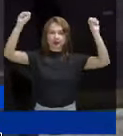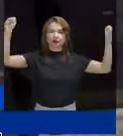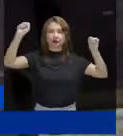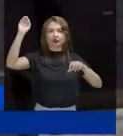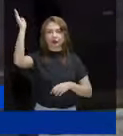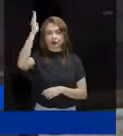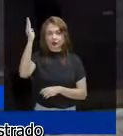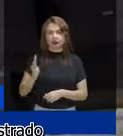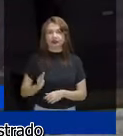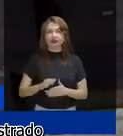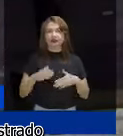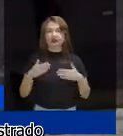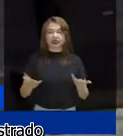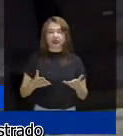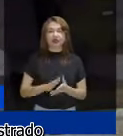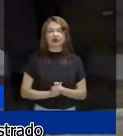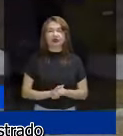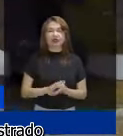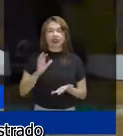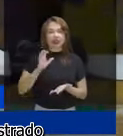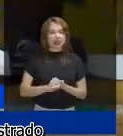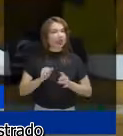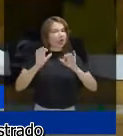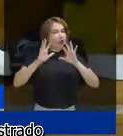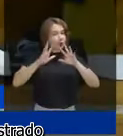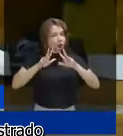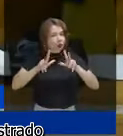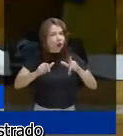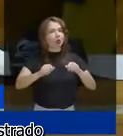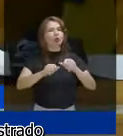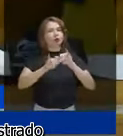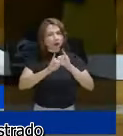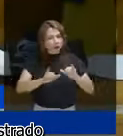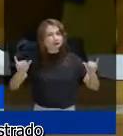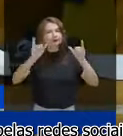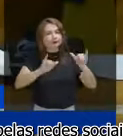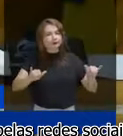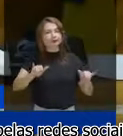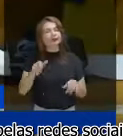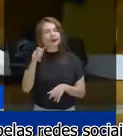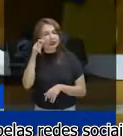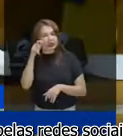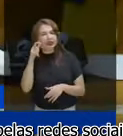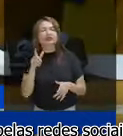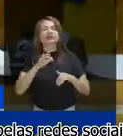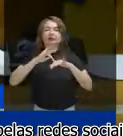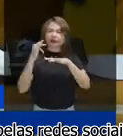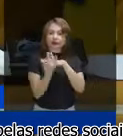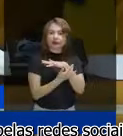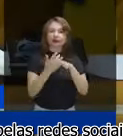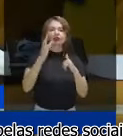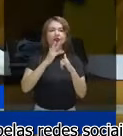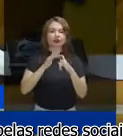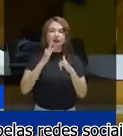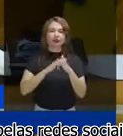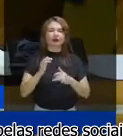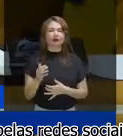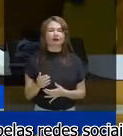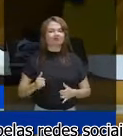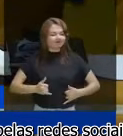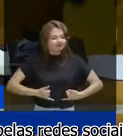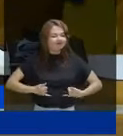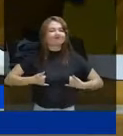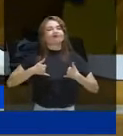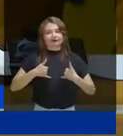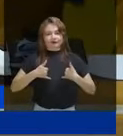fazer isso, né, para deixar bem registrado a todos que estão presentes e aqueles que nos acompanham pelas redes sociais a nossa imensa